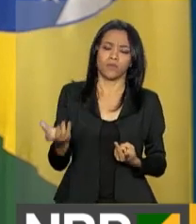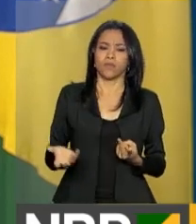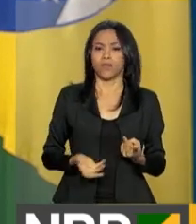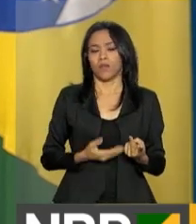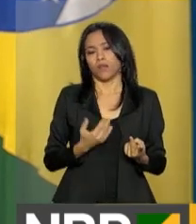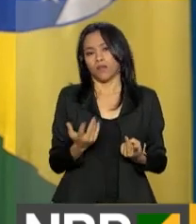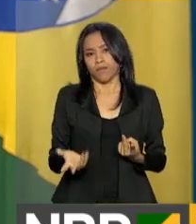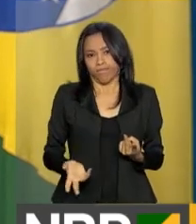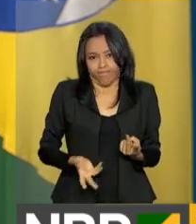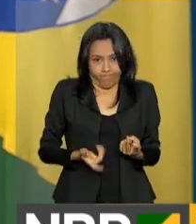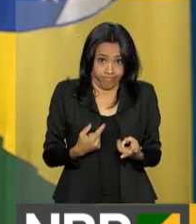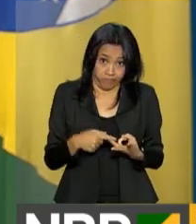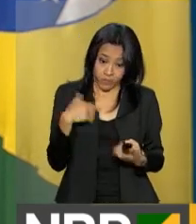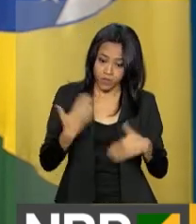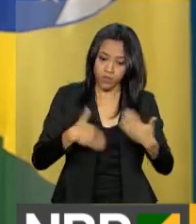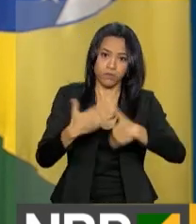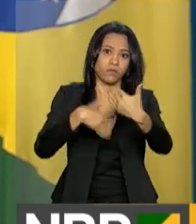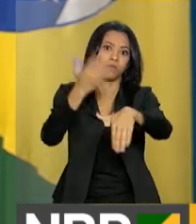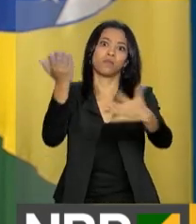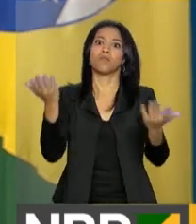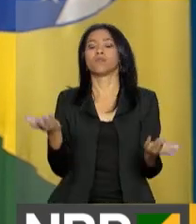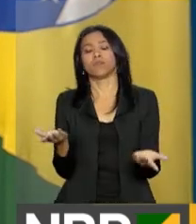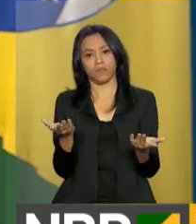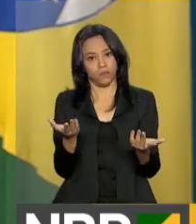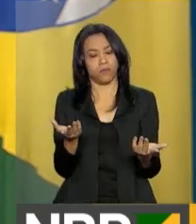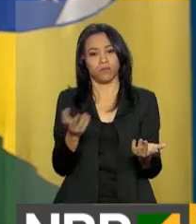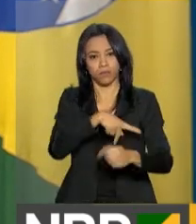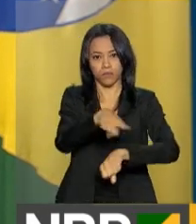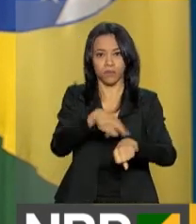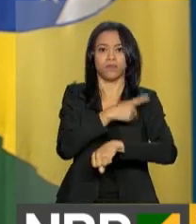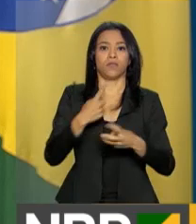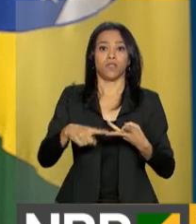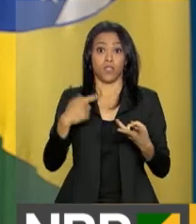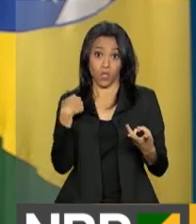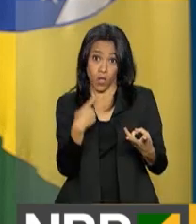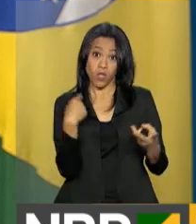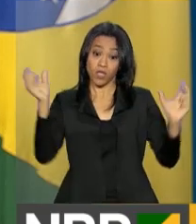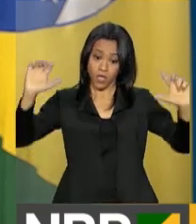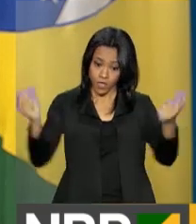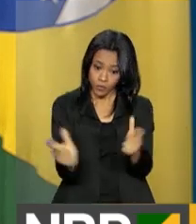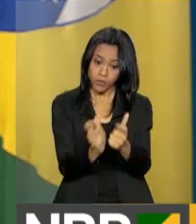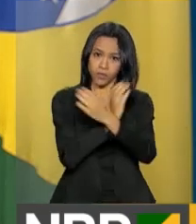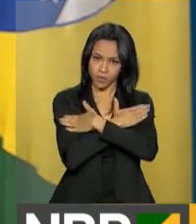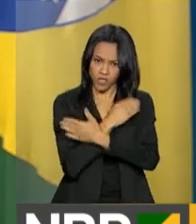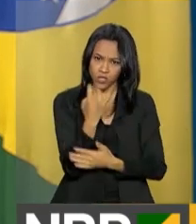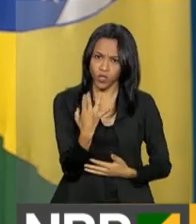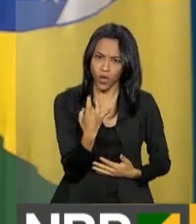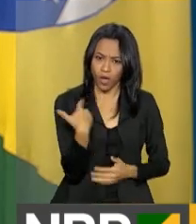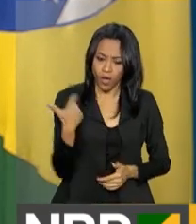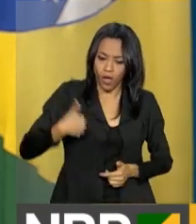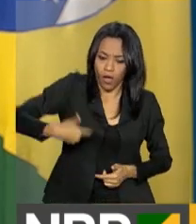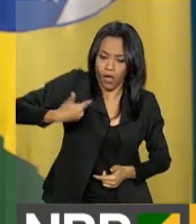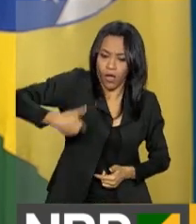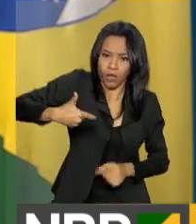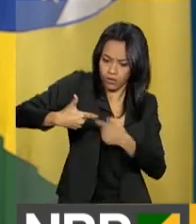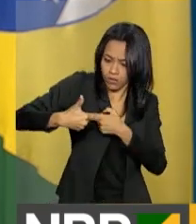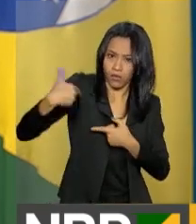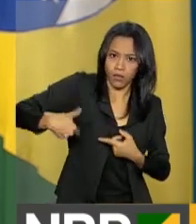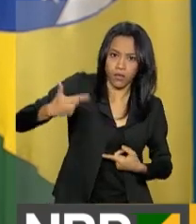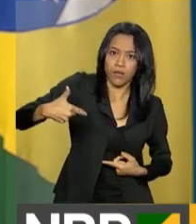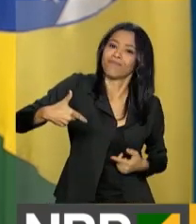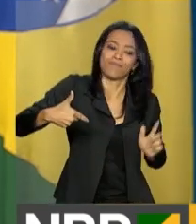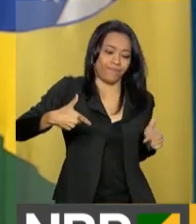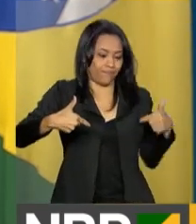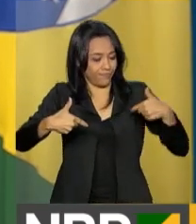fizemos o desenvolvimento nós estamos atrás de combater o desemprego não estamos fazendo sozinhos estamos fazendo juntamente com